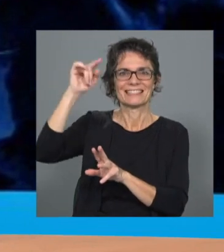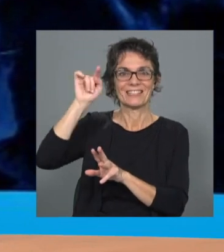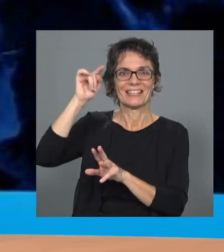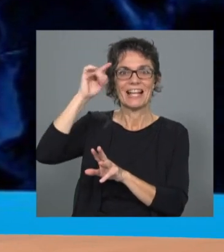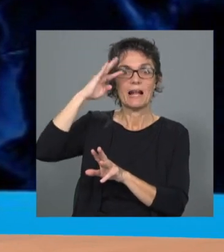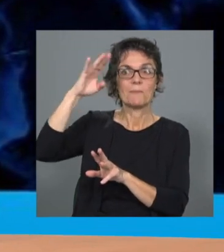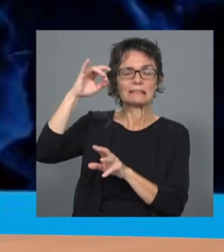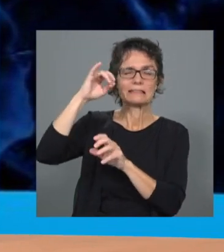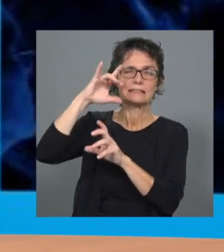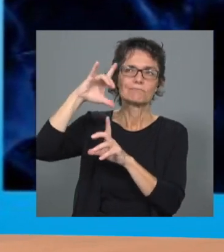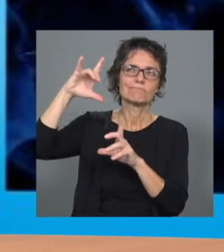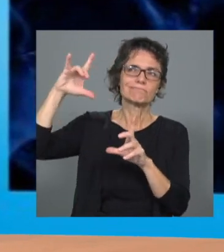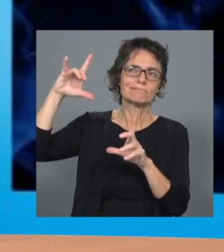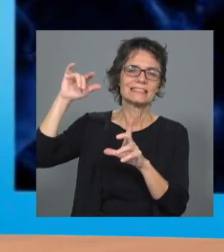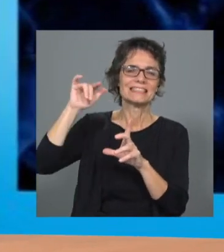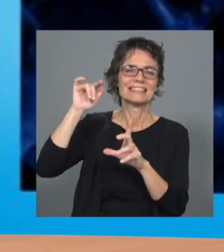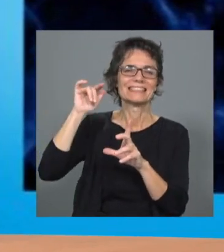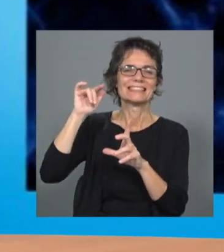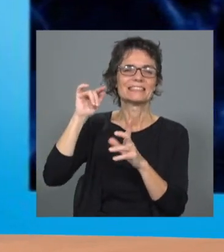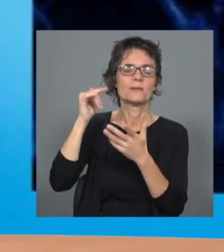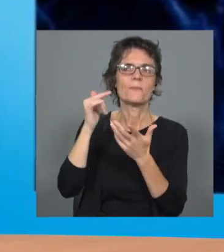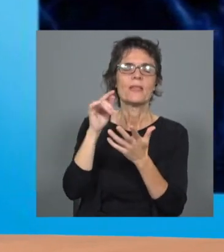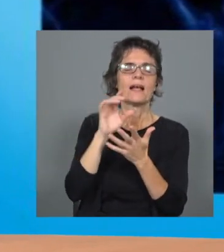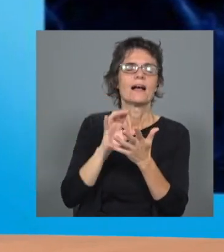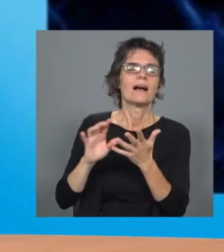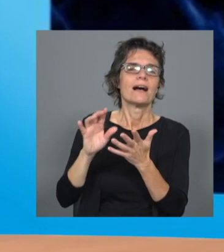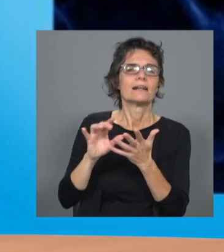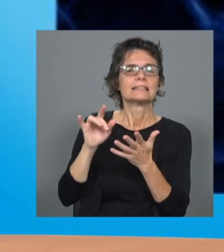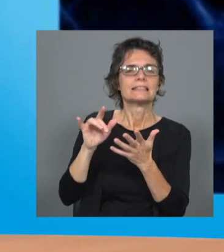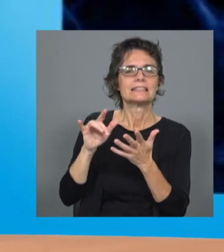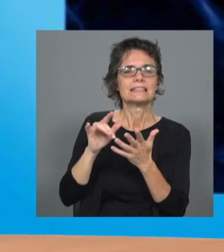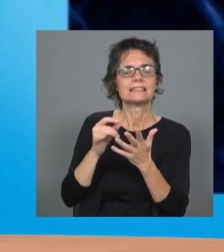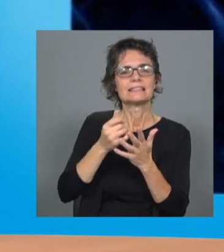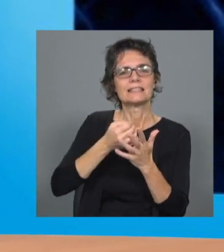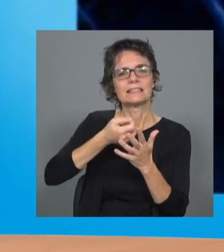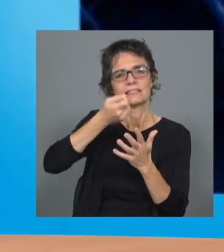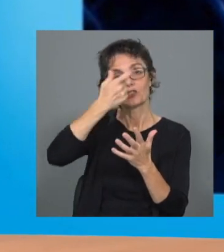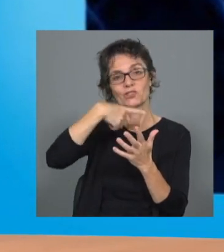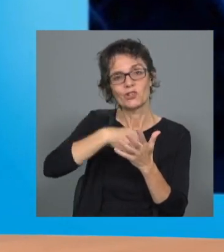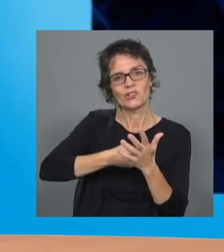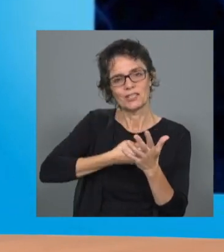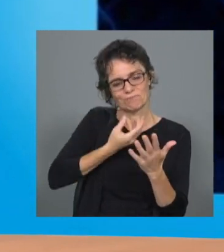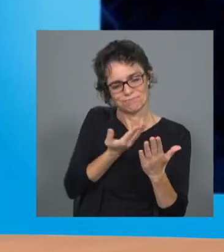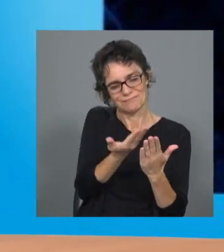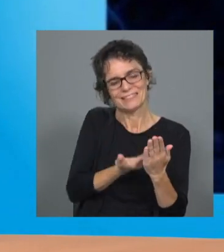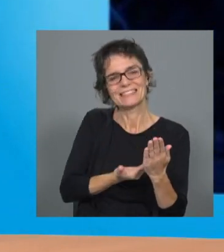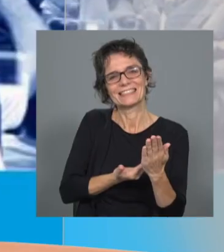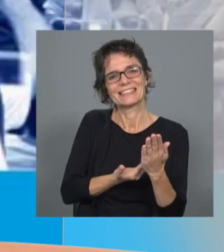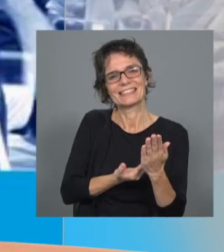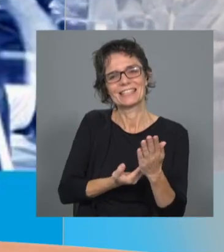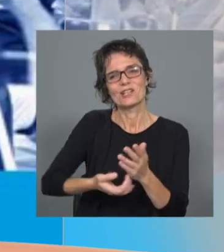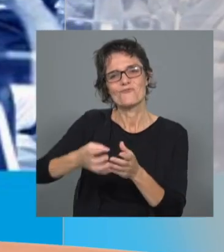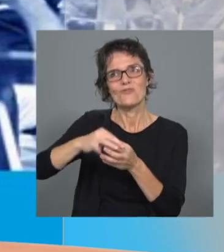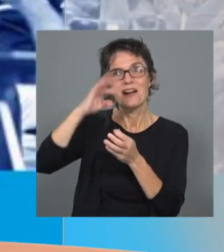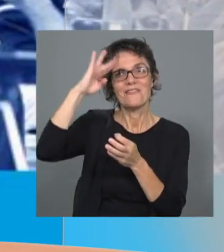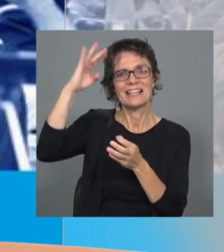e de forma transversal atravessa de facto todos os contos que estão ali presentes. O livro diz que a